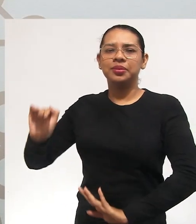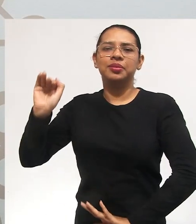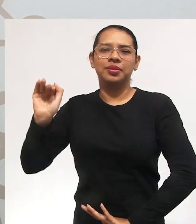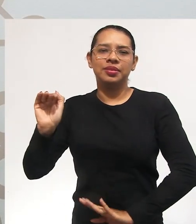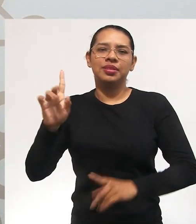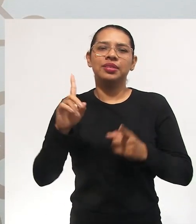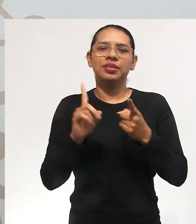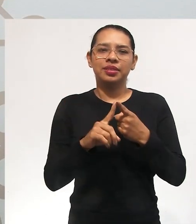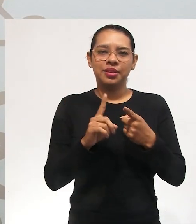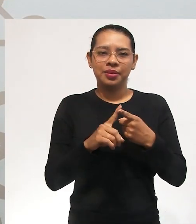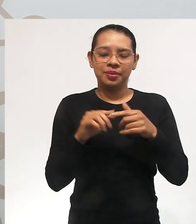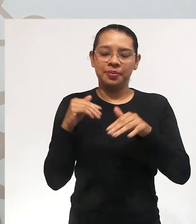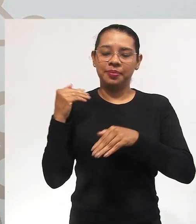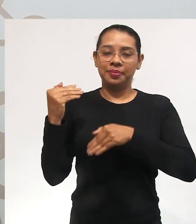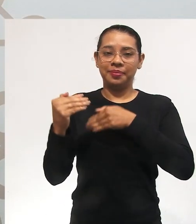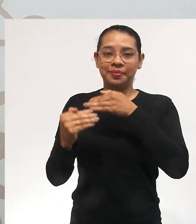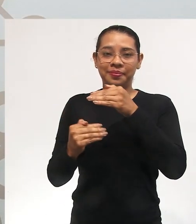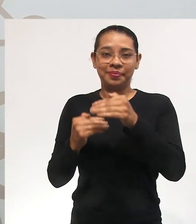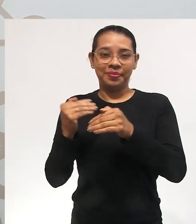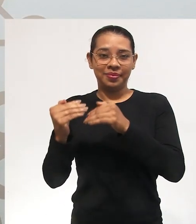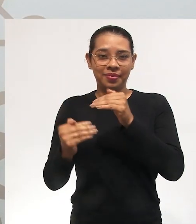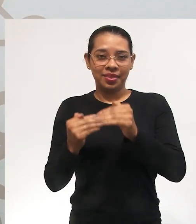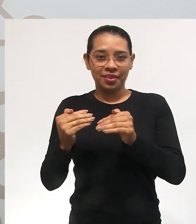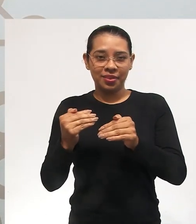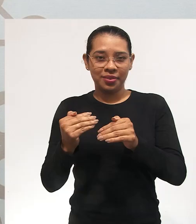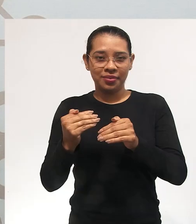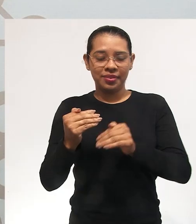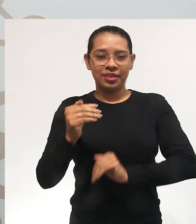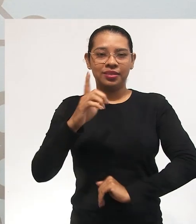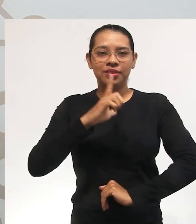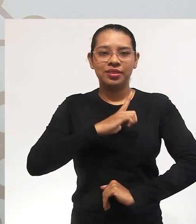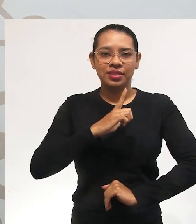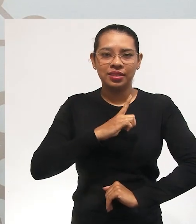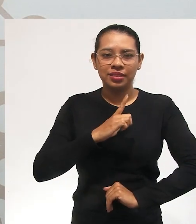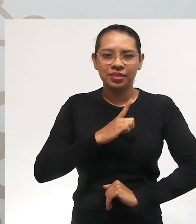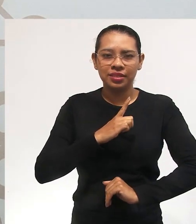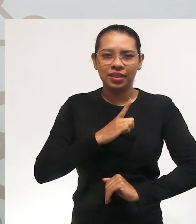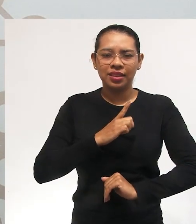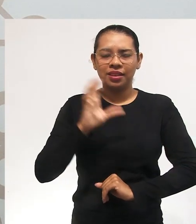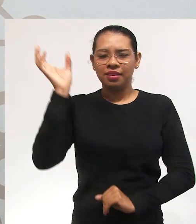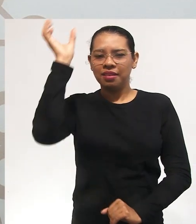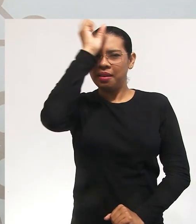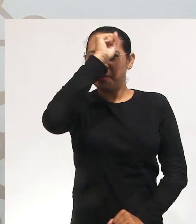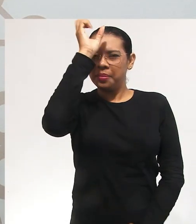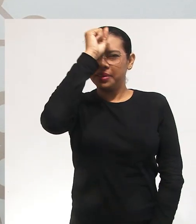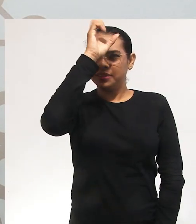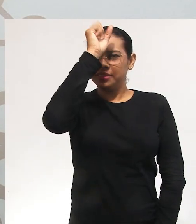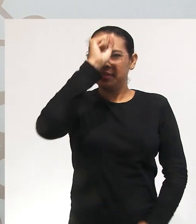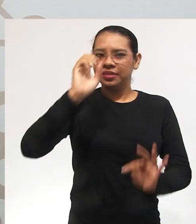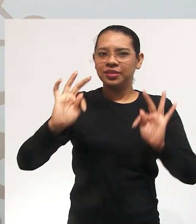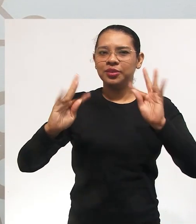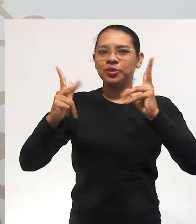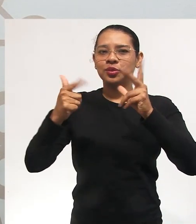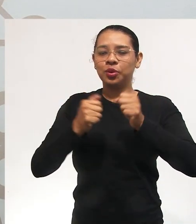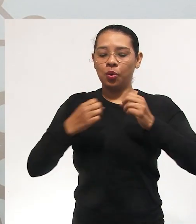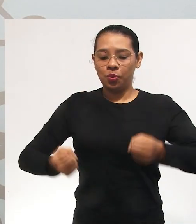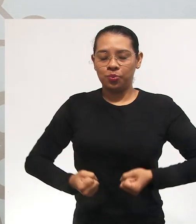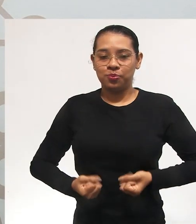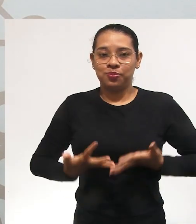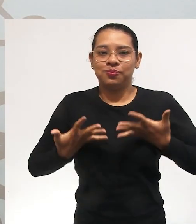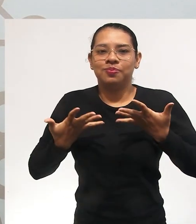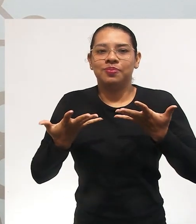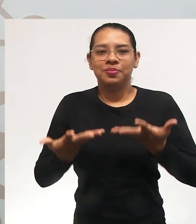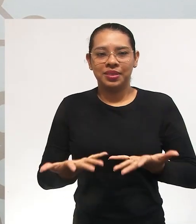né? Então, para ela ir desenvolvendo essas habilidades, também aprendendo a se expressar, e a gente está